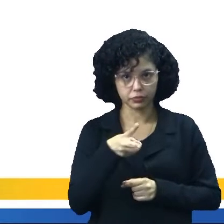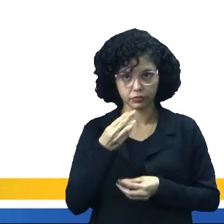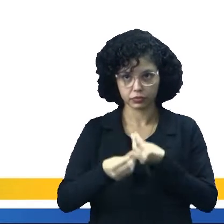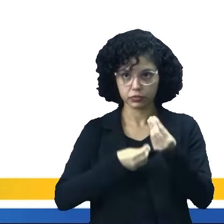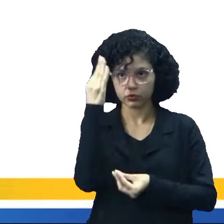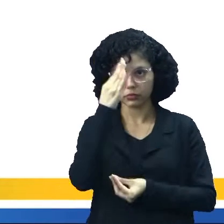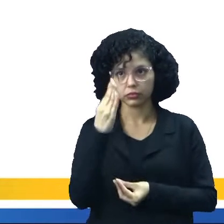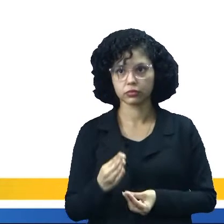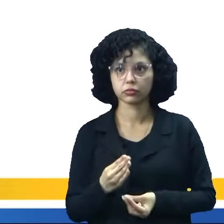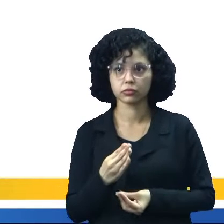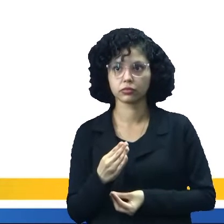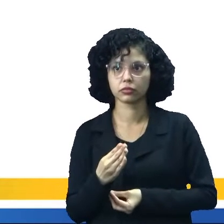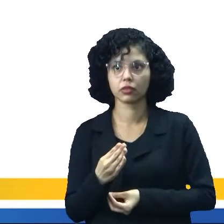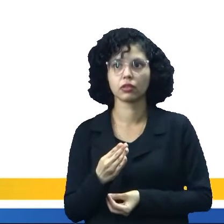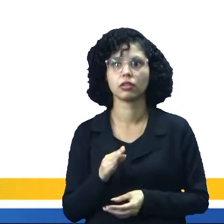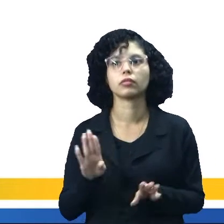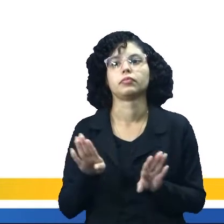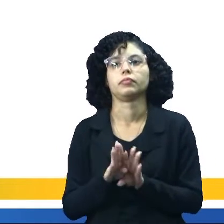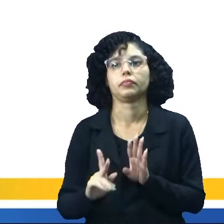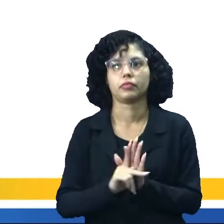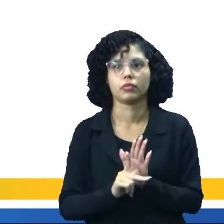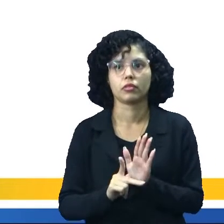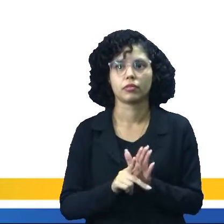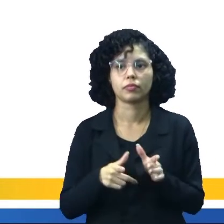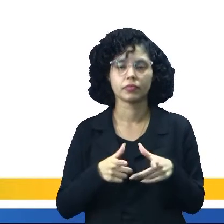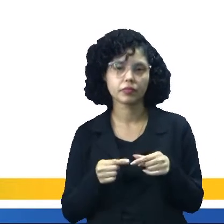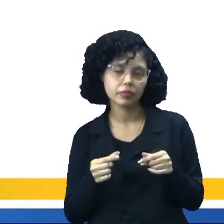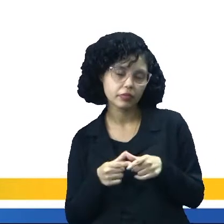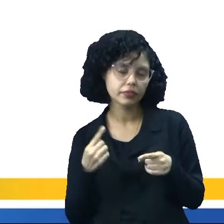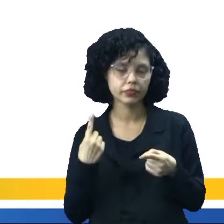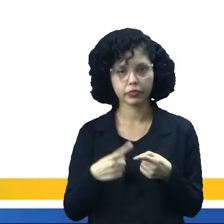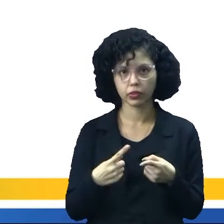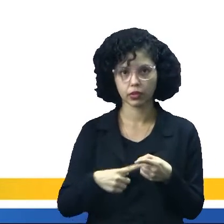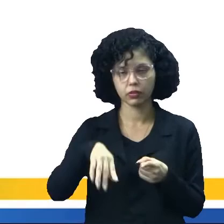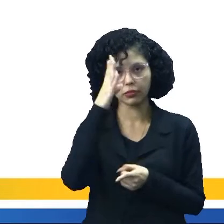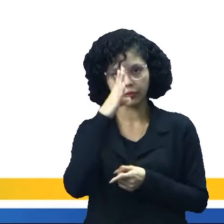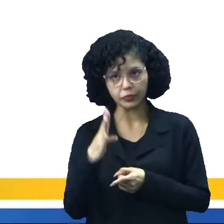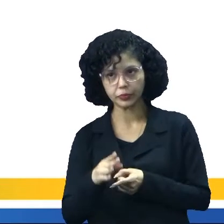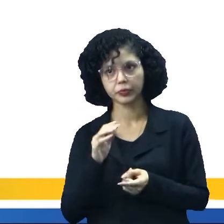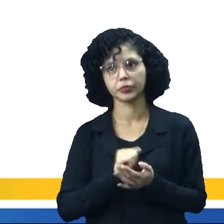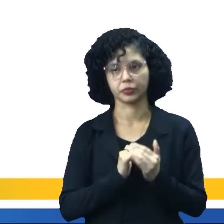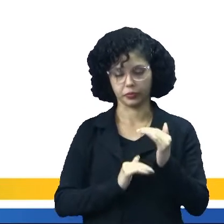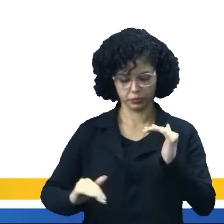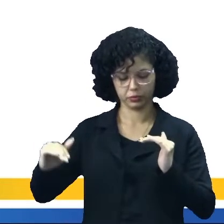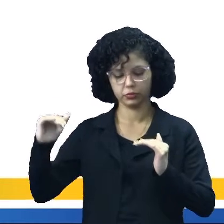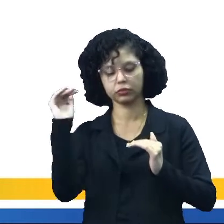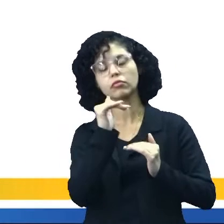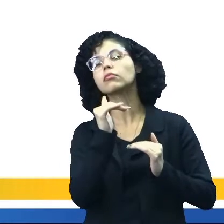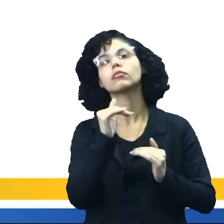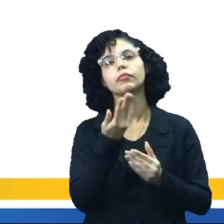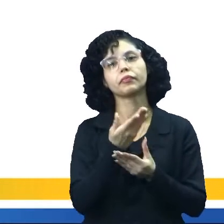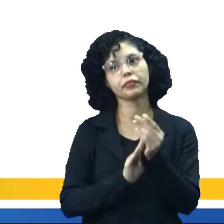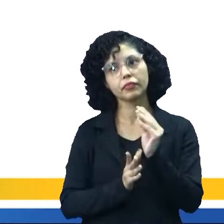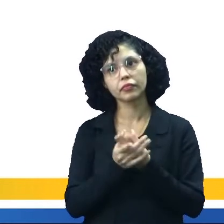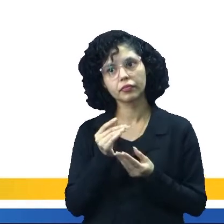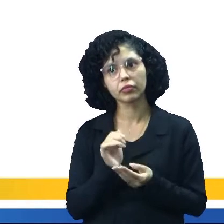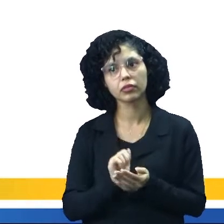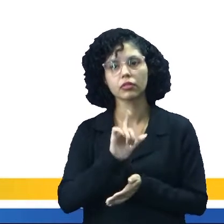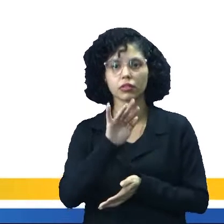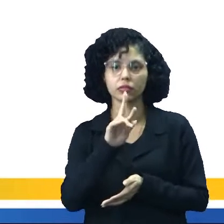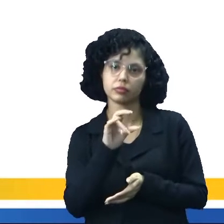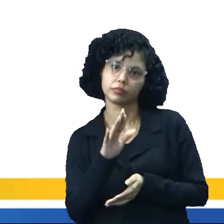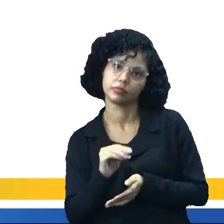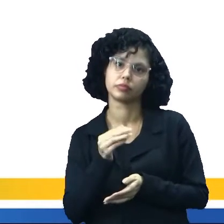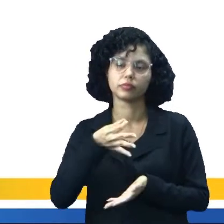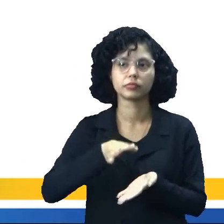do Brasil, né, quanto aí do próprio Japão. Porque o Brasil ele estava necessitando de mão de obra nas